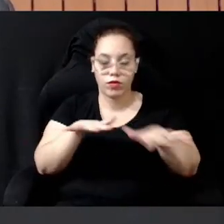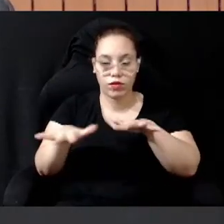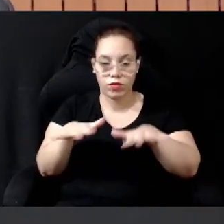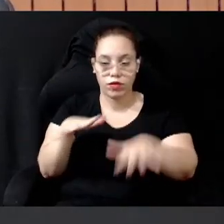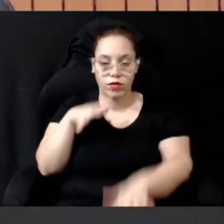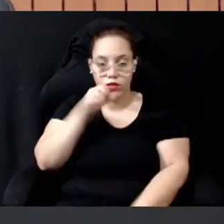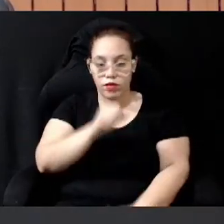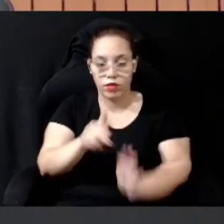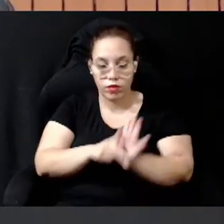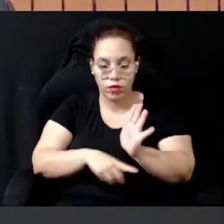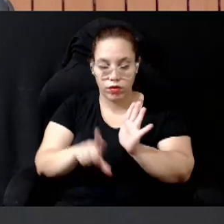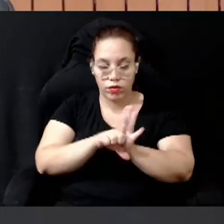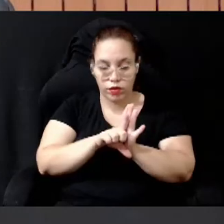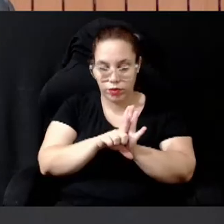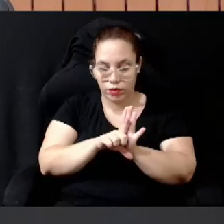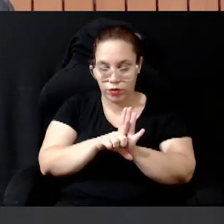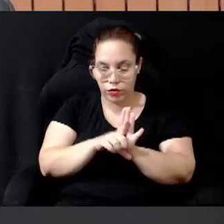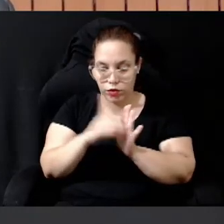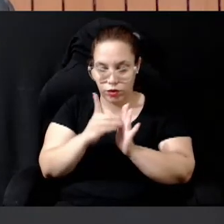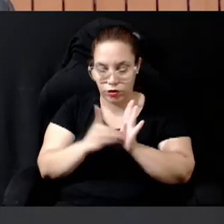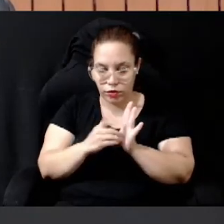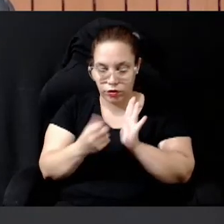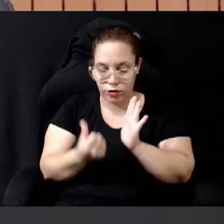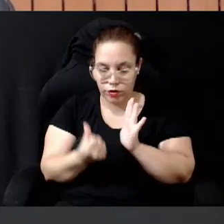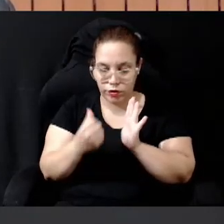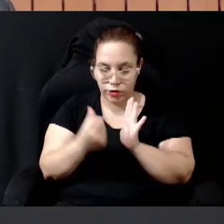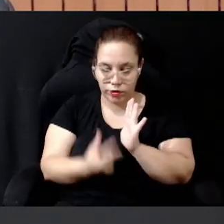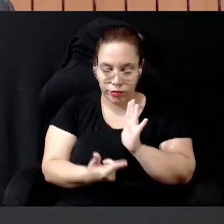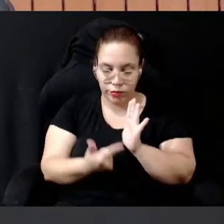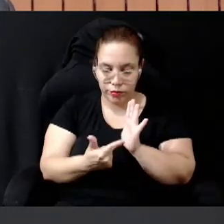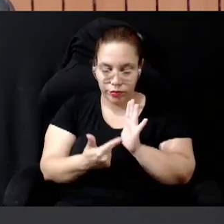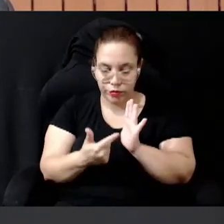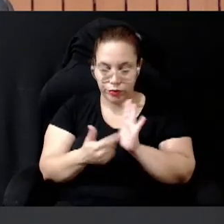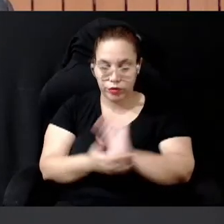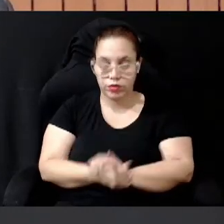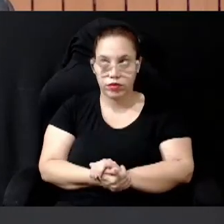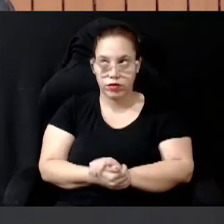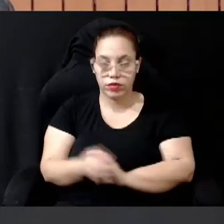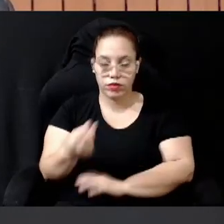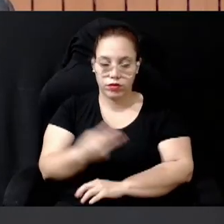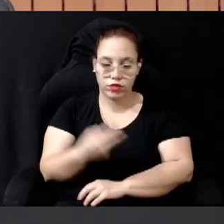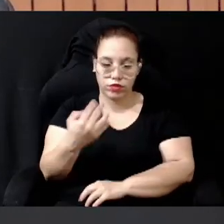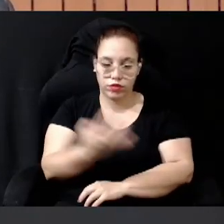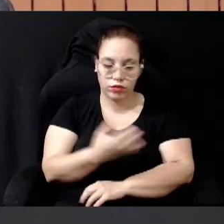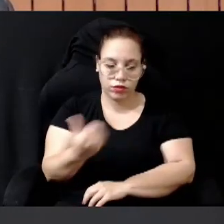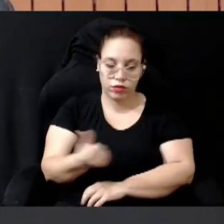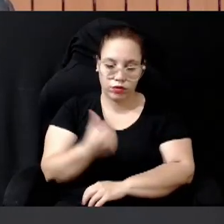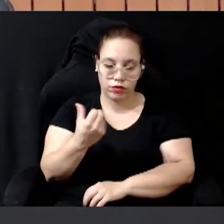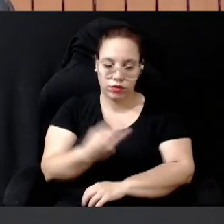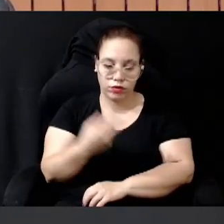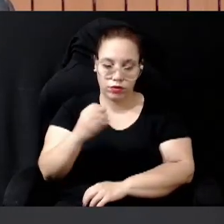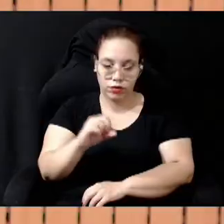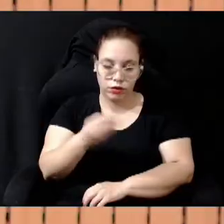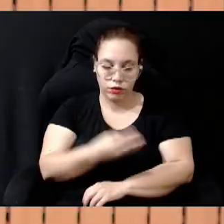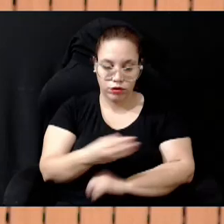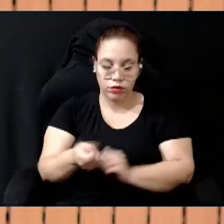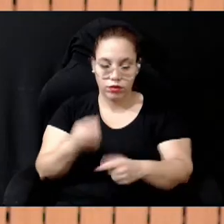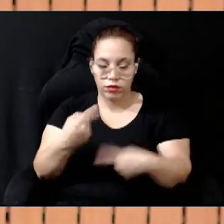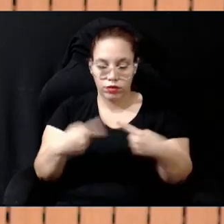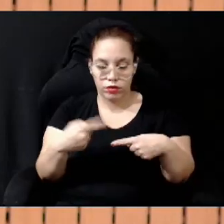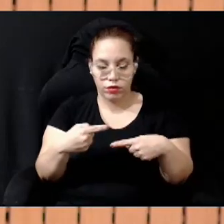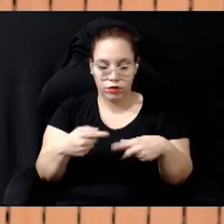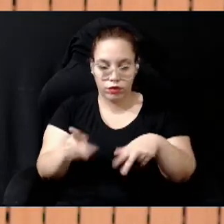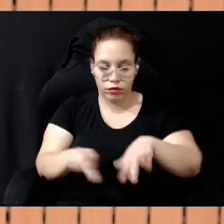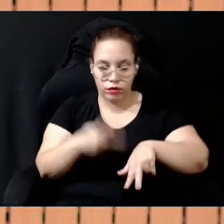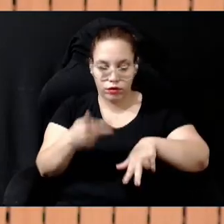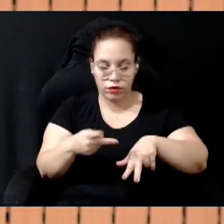de decreto legislativo 112/2024, processo 241293. Em discussão, não havendo vereador a discutir,